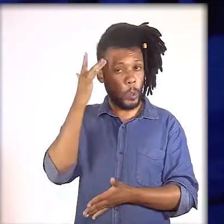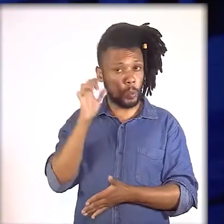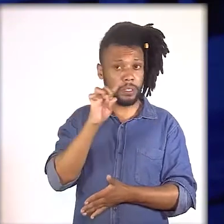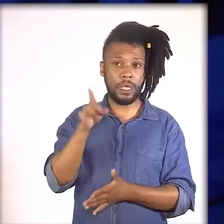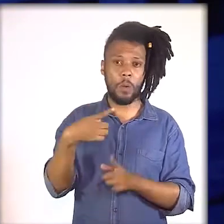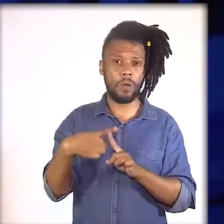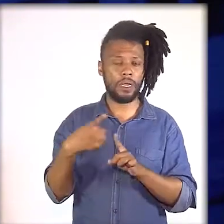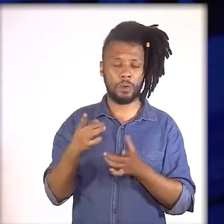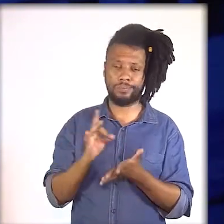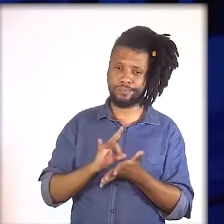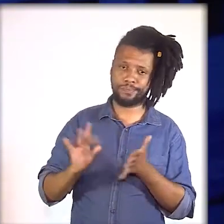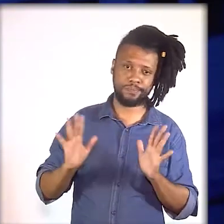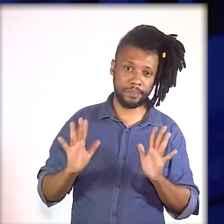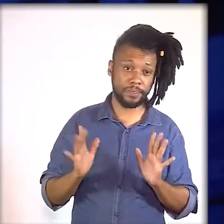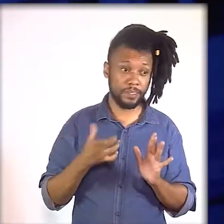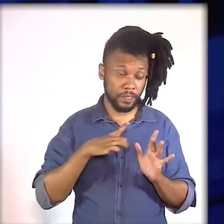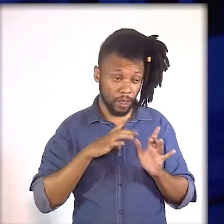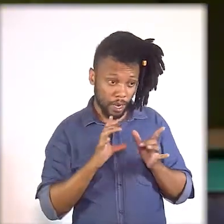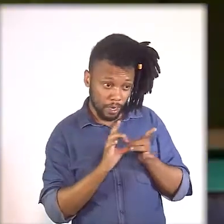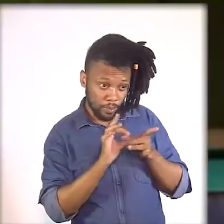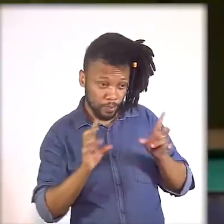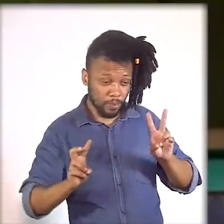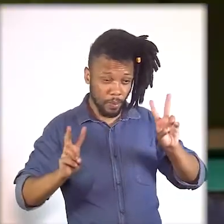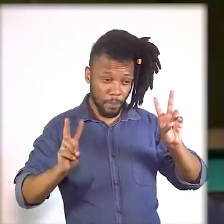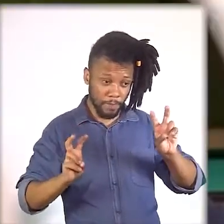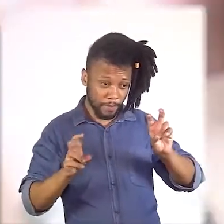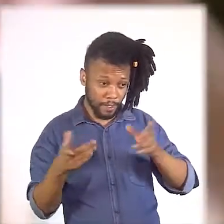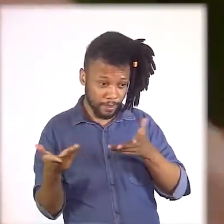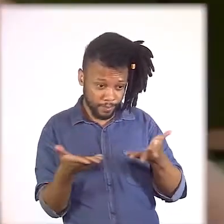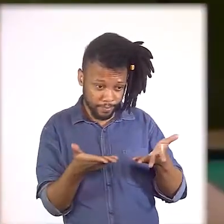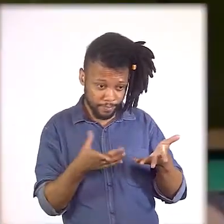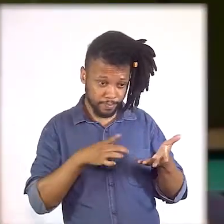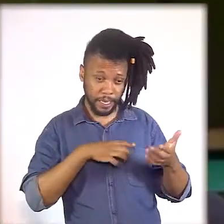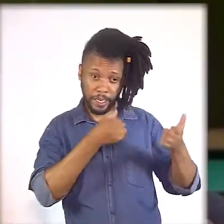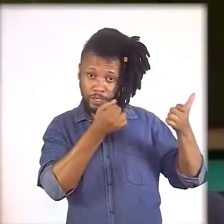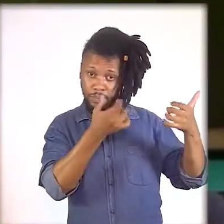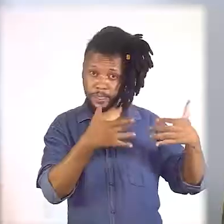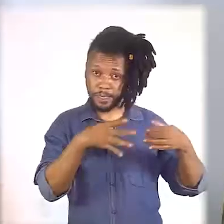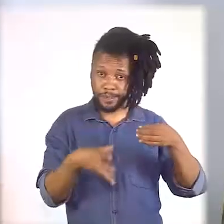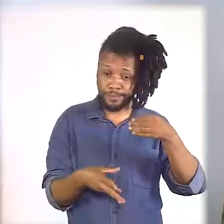sei por que eu não gosto. Ele disponibilizou o verbete.